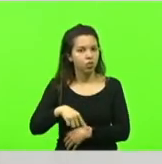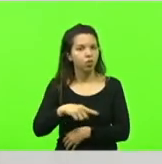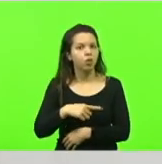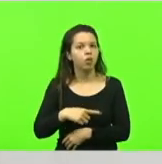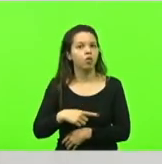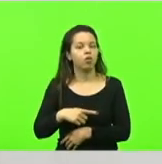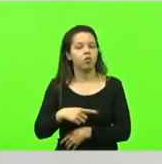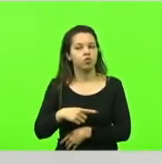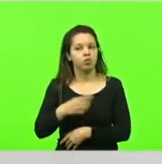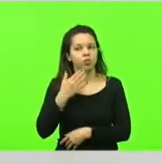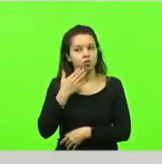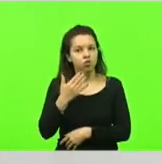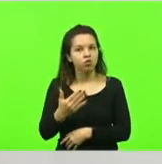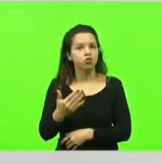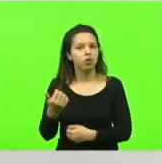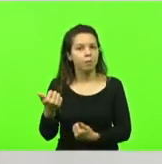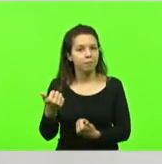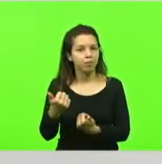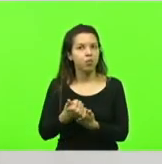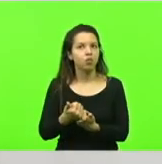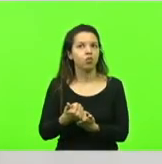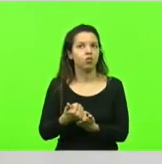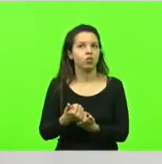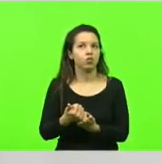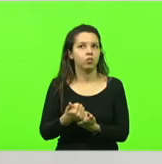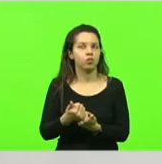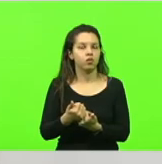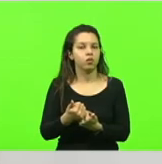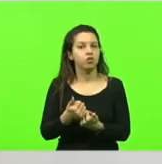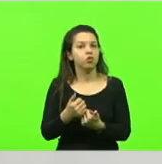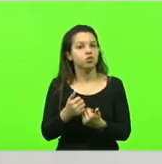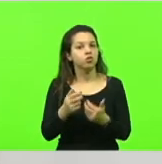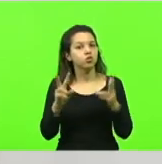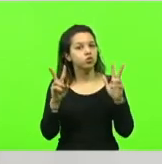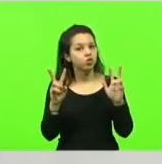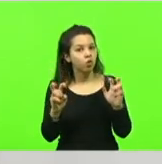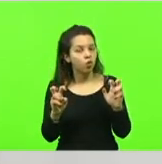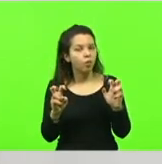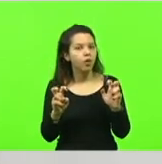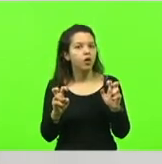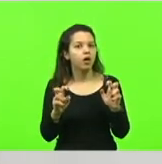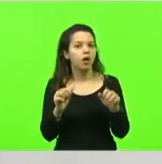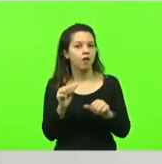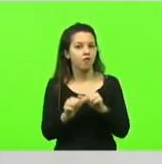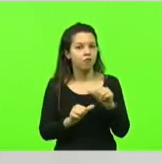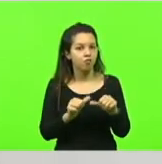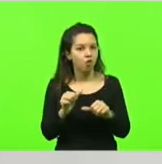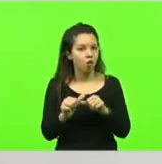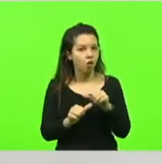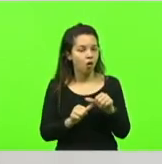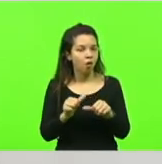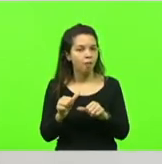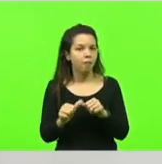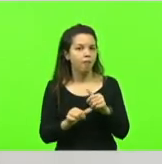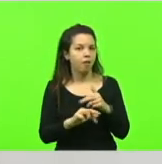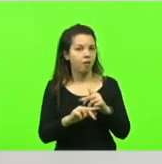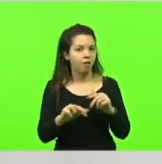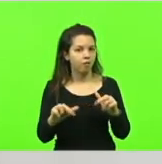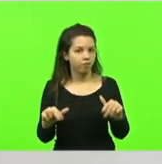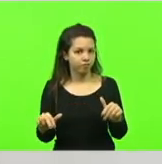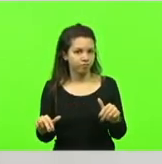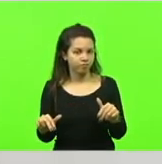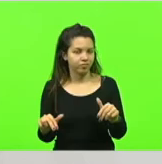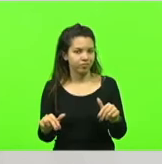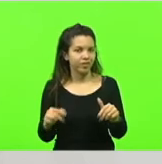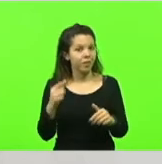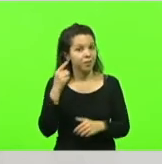pedindo apoio no que diz respeito a reformas. Tá? Eu fico tentando entender como é que alguém que é contra